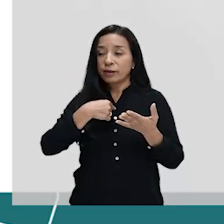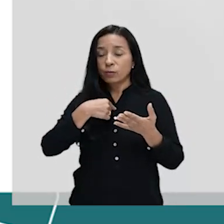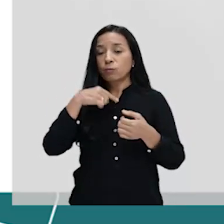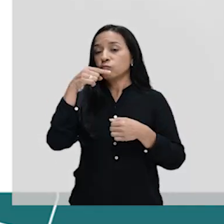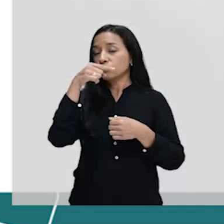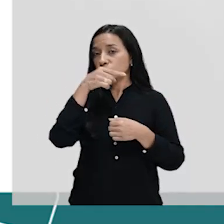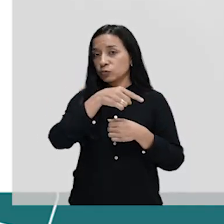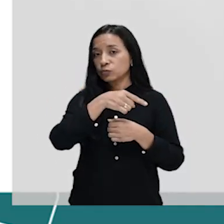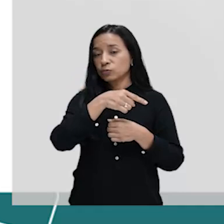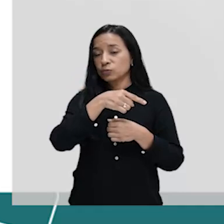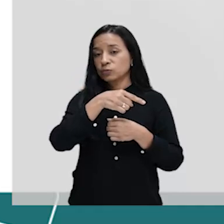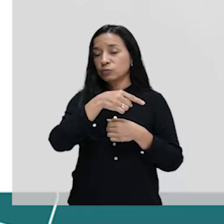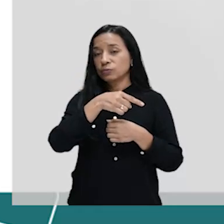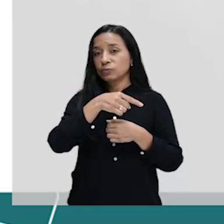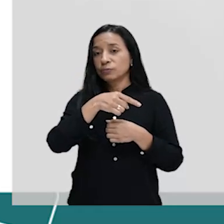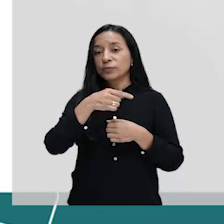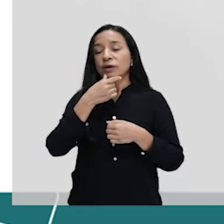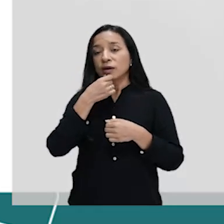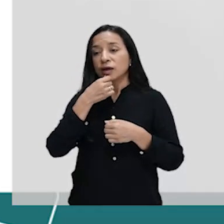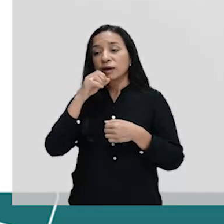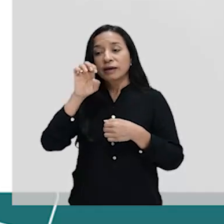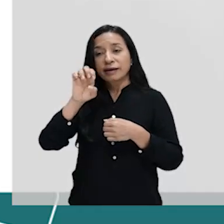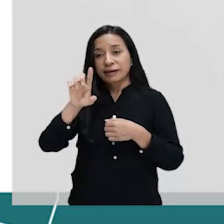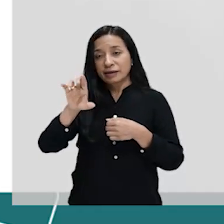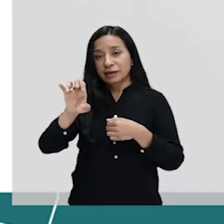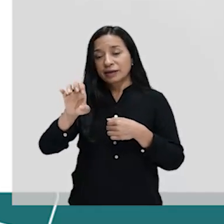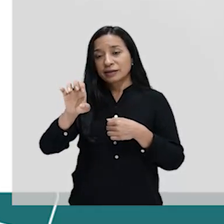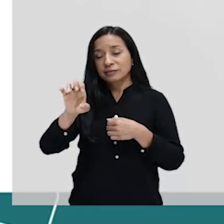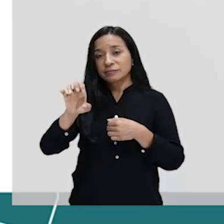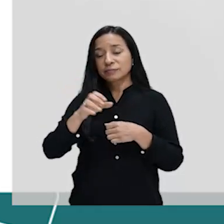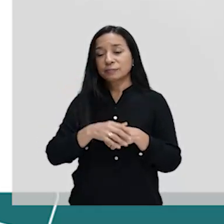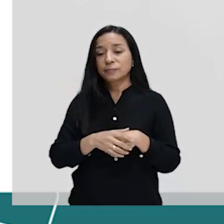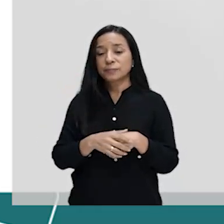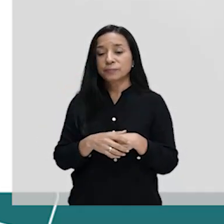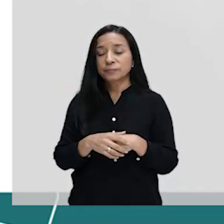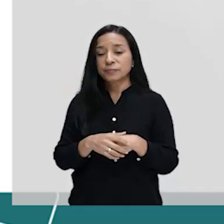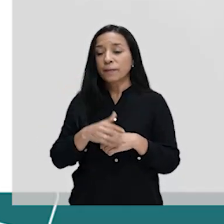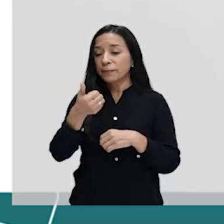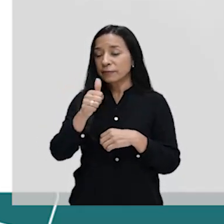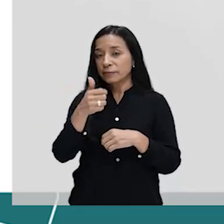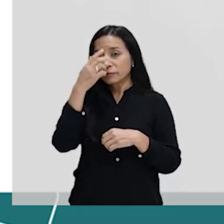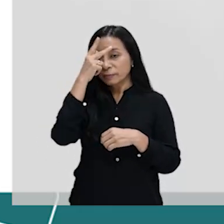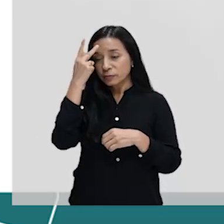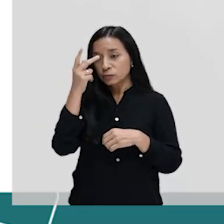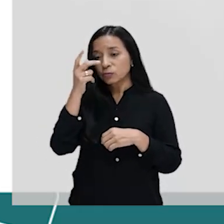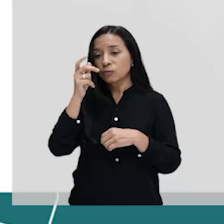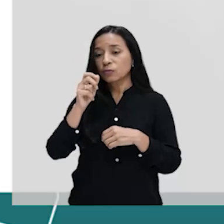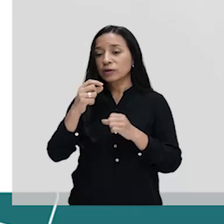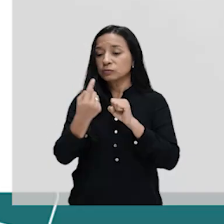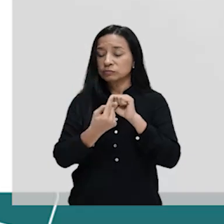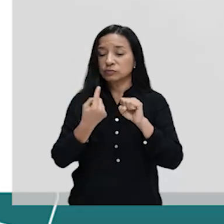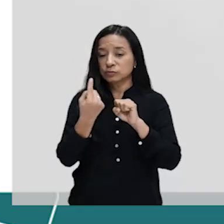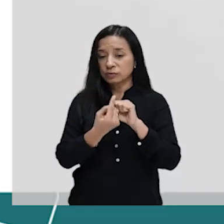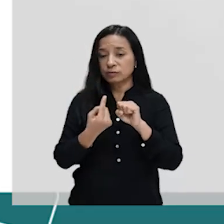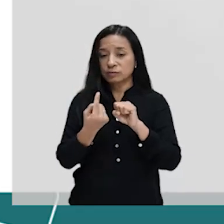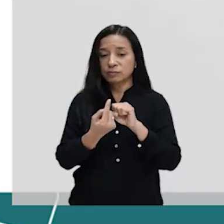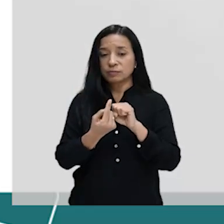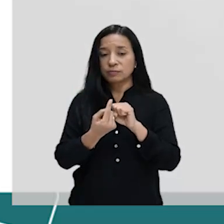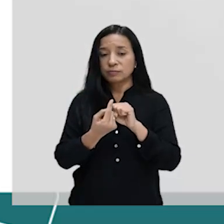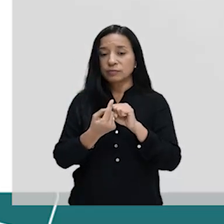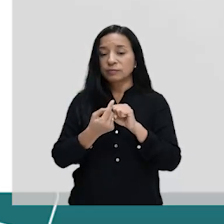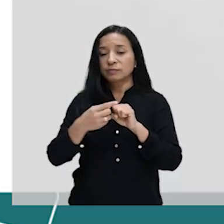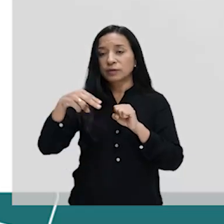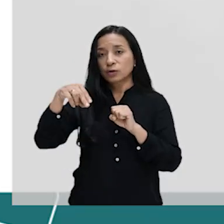ou ela, né? São as primeiras pessoas do singular. Nós, vós, eles, que são as